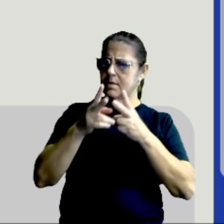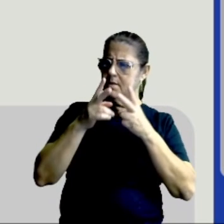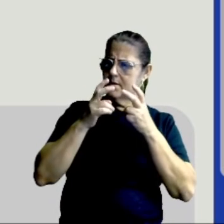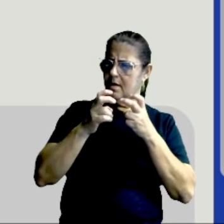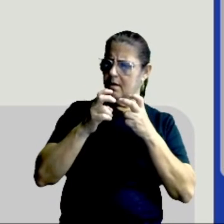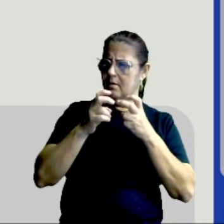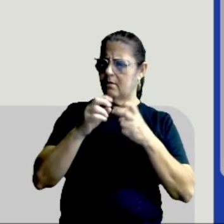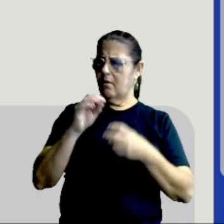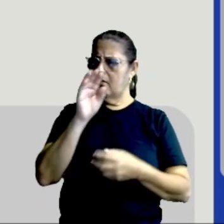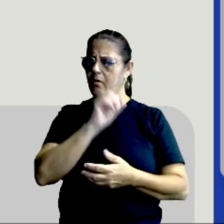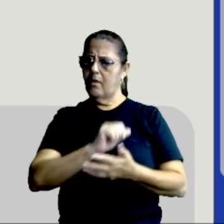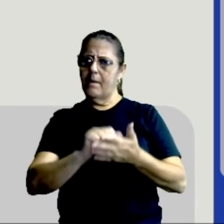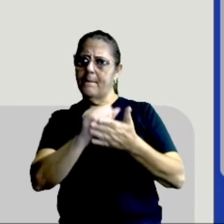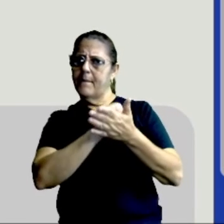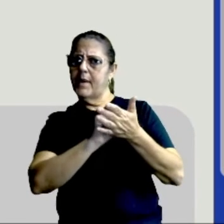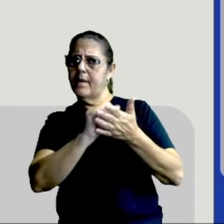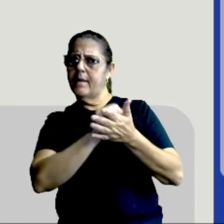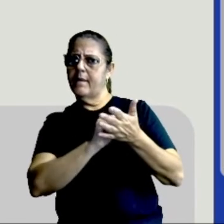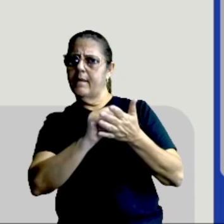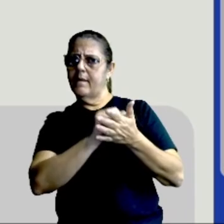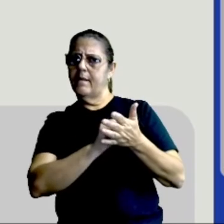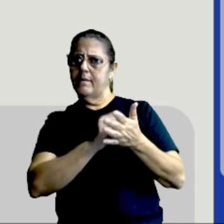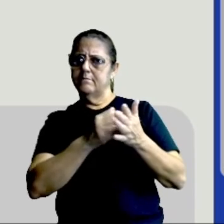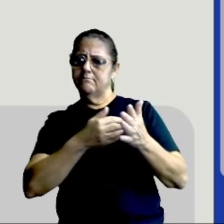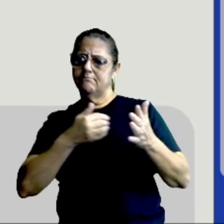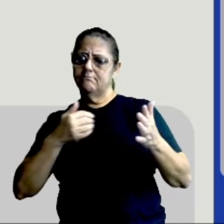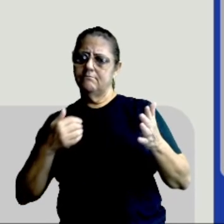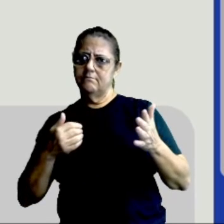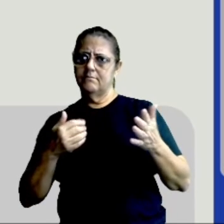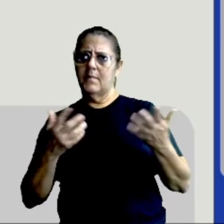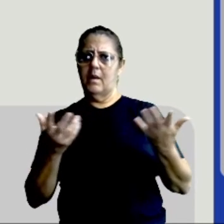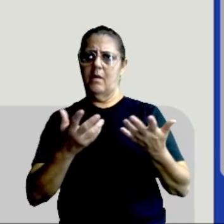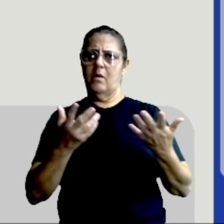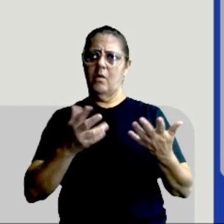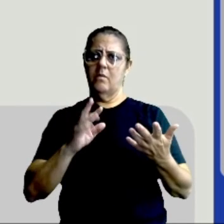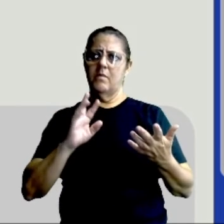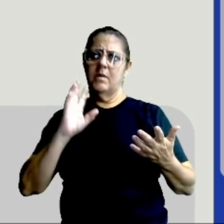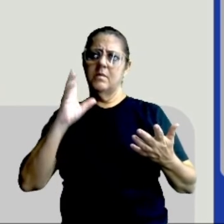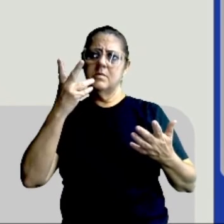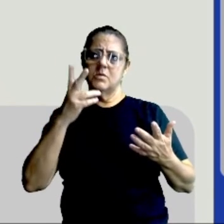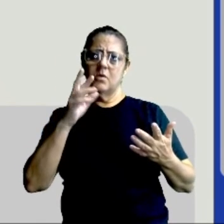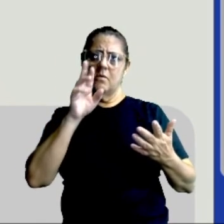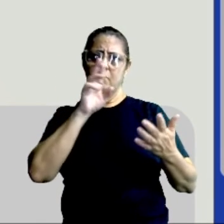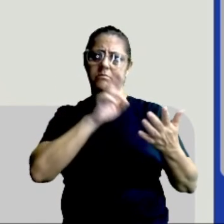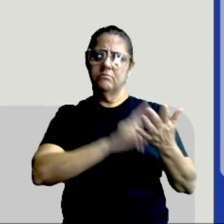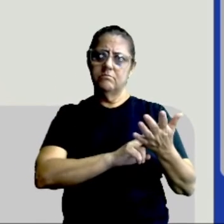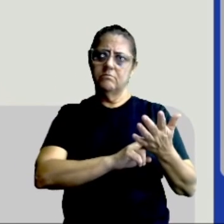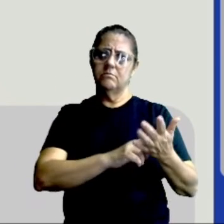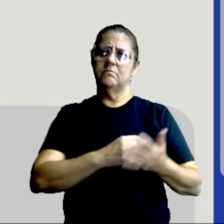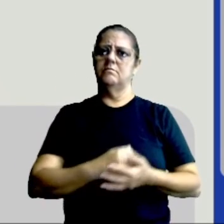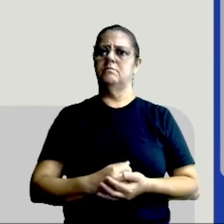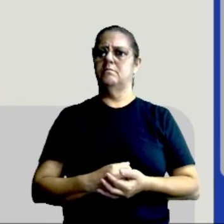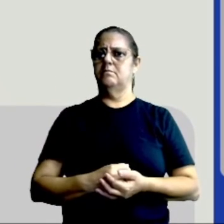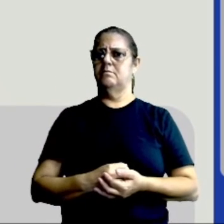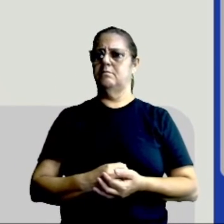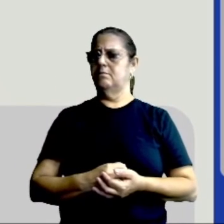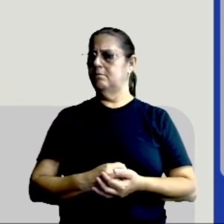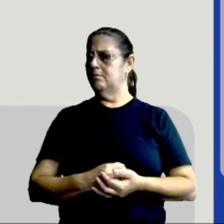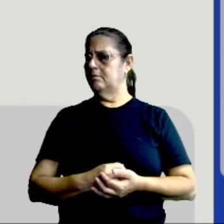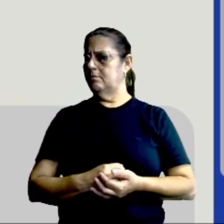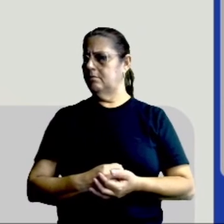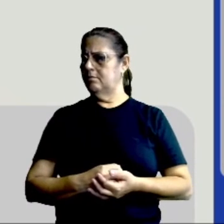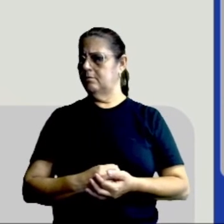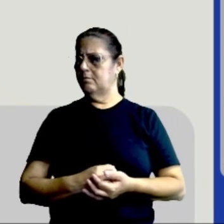expressão, eu vou apagar, porque agora aqui a gente vai resolver o nosso problema, tá? Essa é a expressão que representa esta